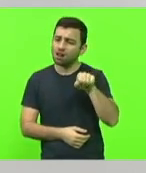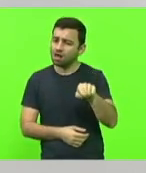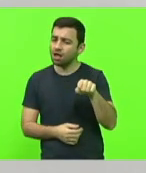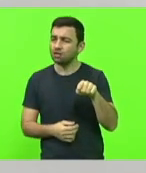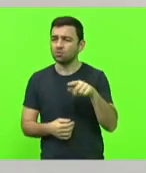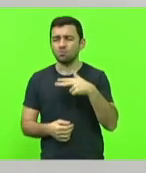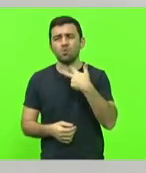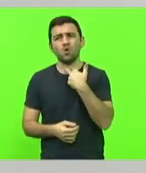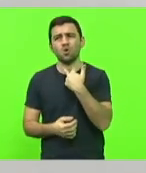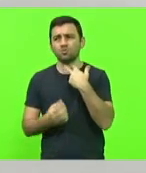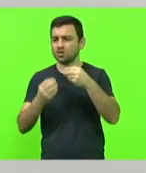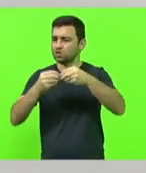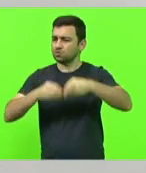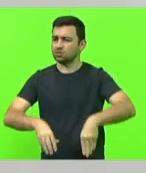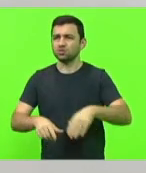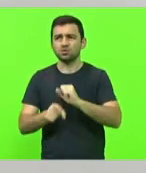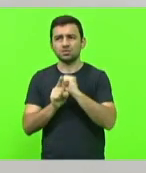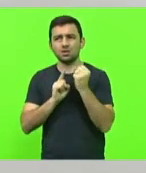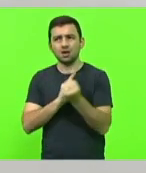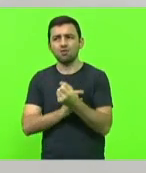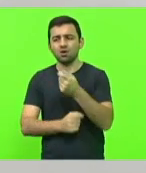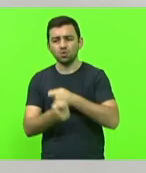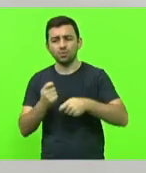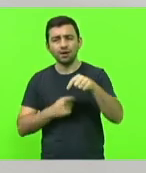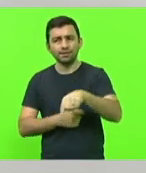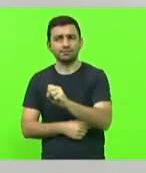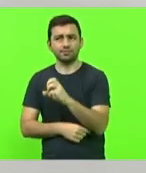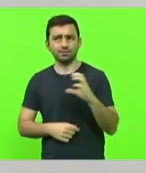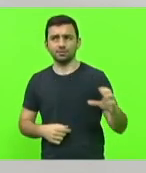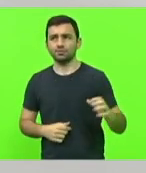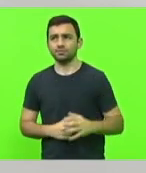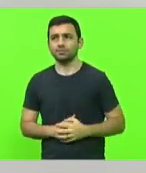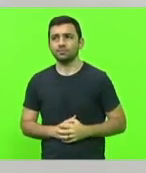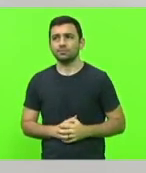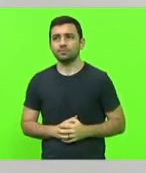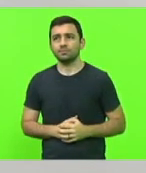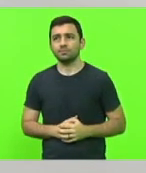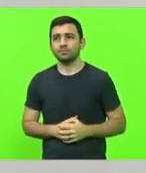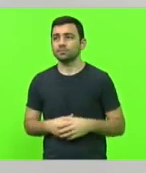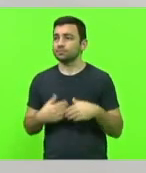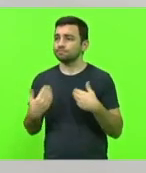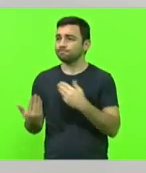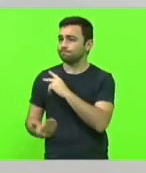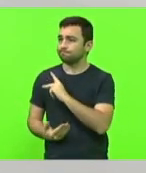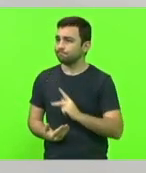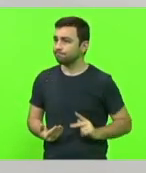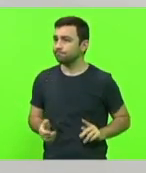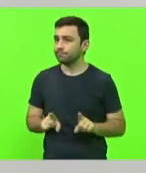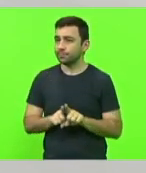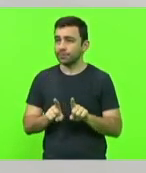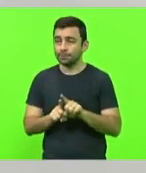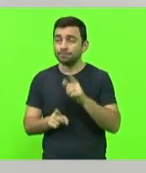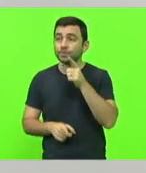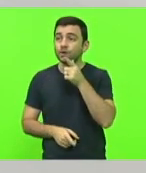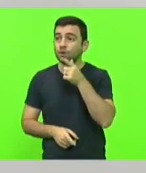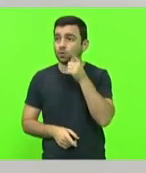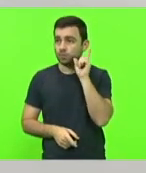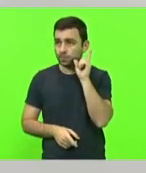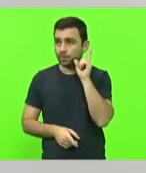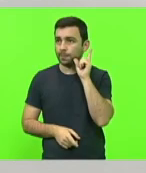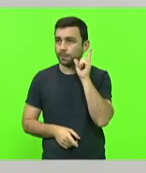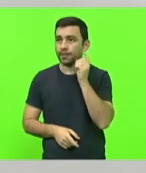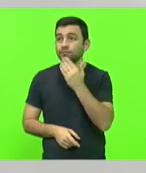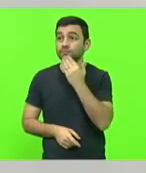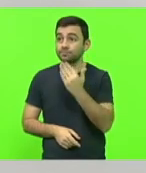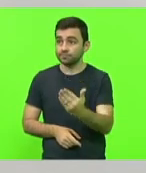esse prejuízo social e econômico a Santa Catarina. Senhor presidente, ontem, por pedido